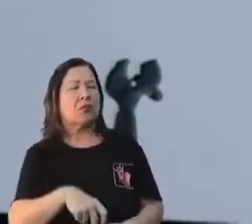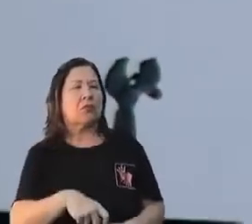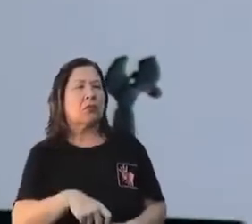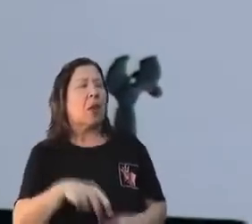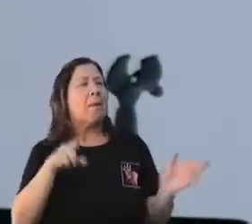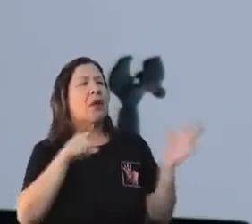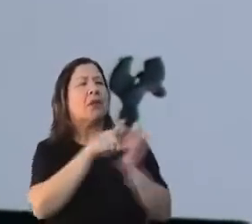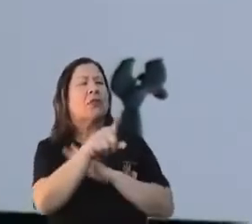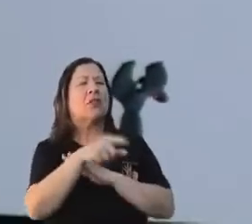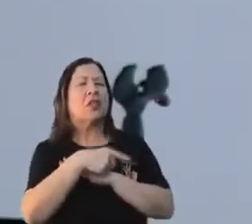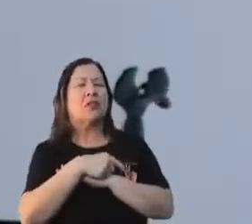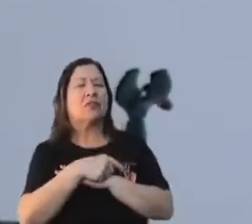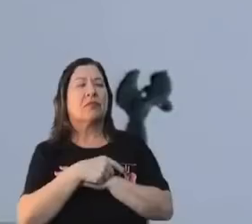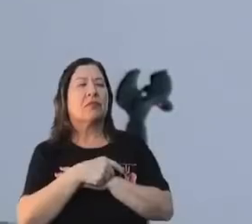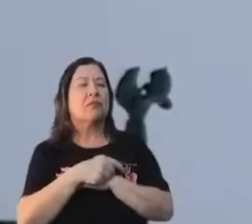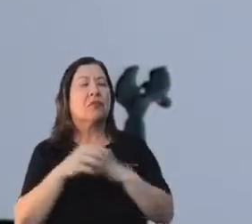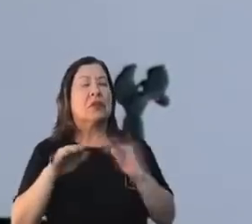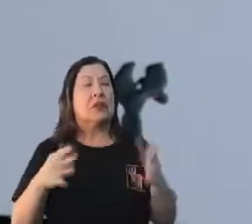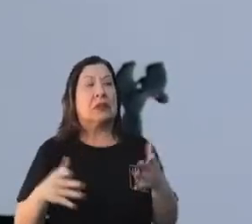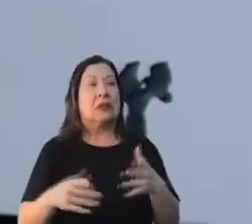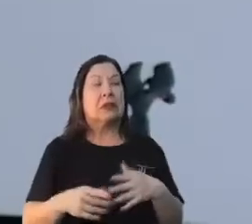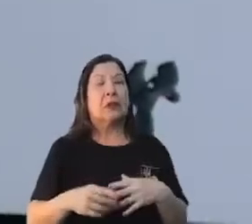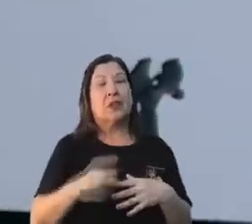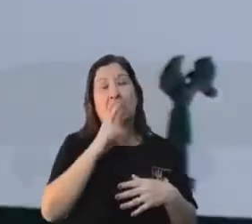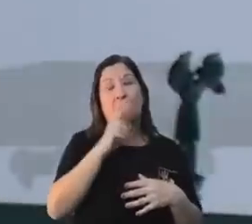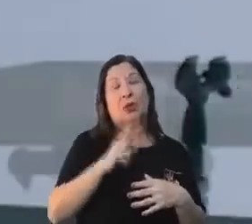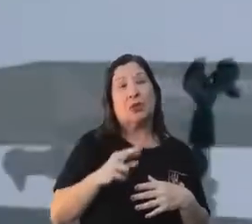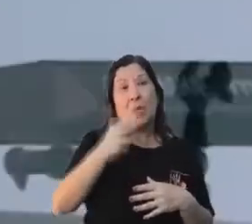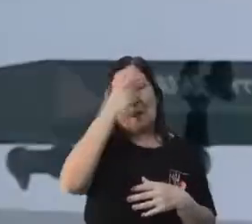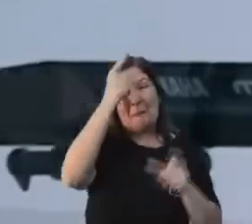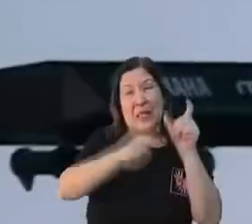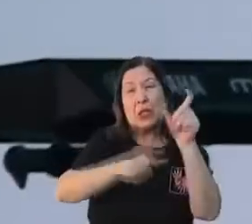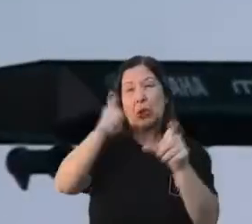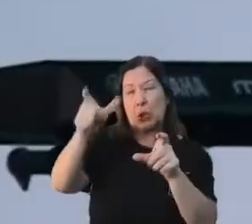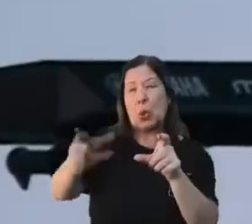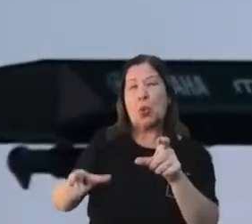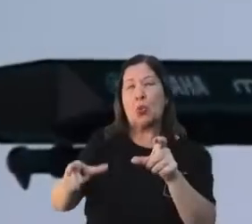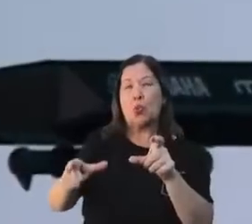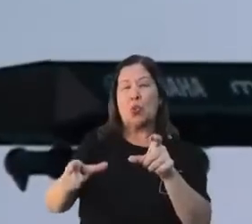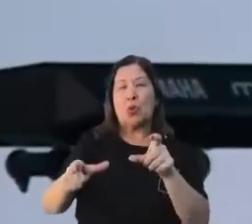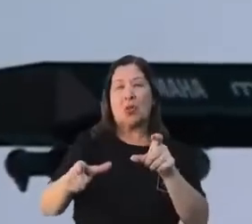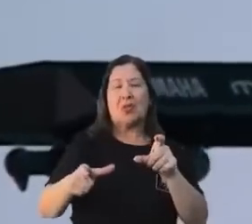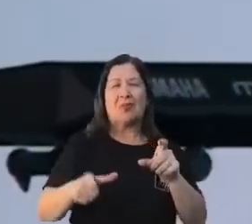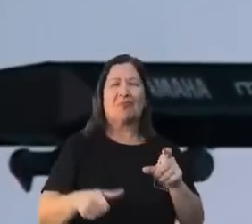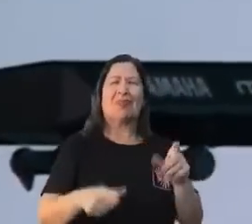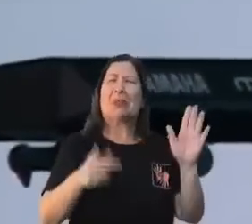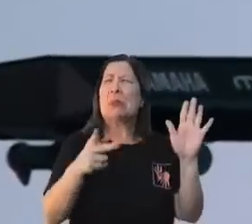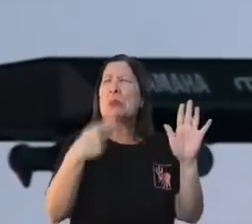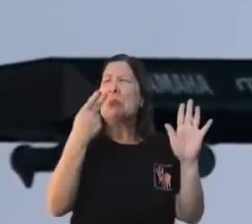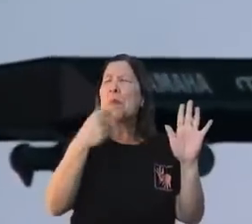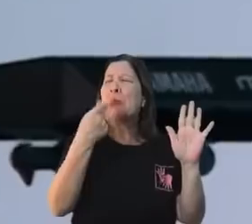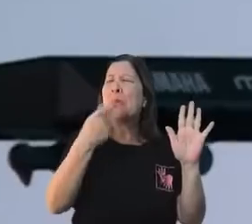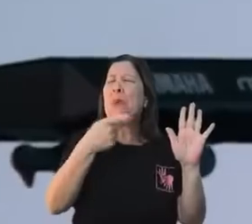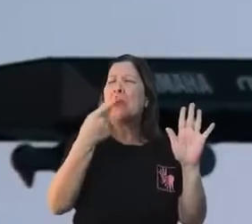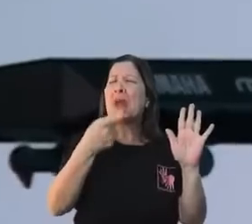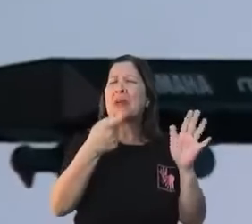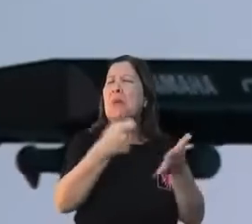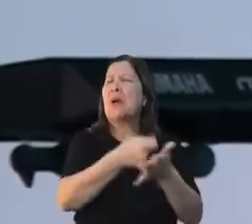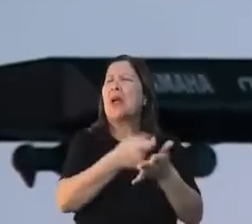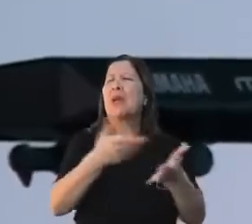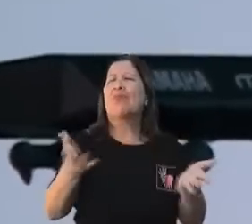elas estão indo a Fátima, pagar promessas. E eu perguntei: mas a que distância elas estão andando a